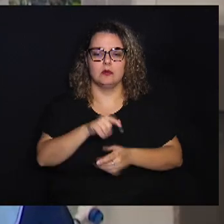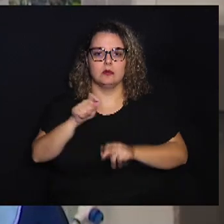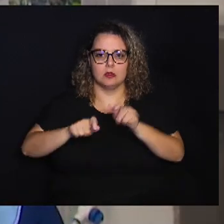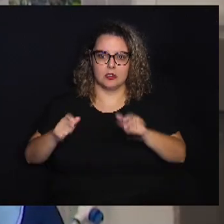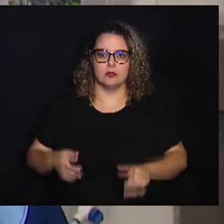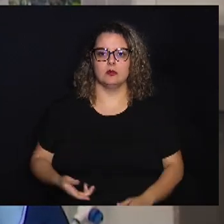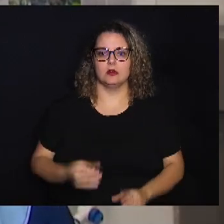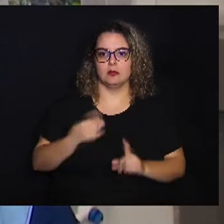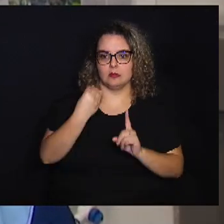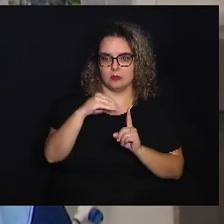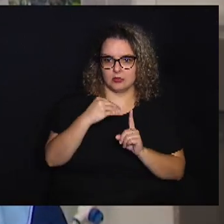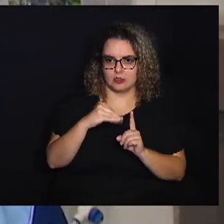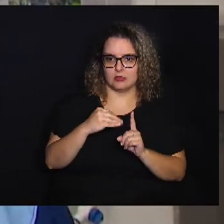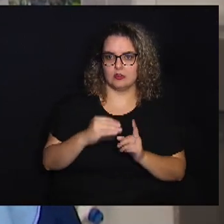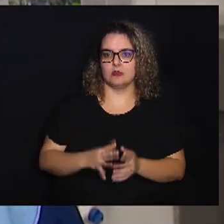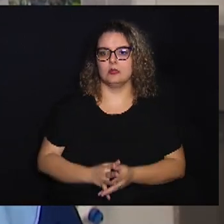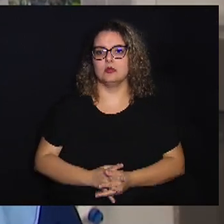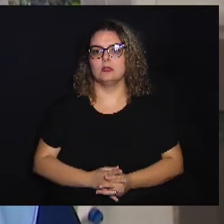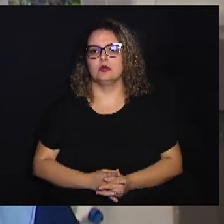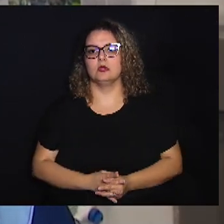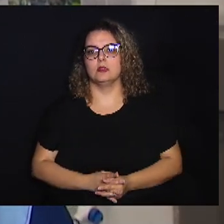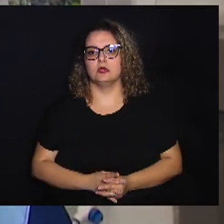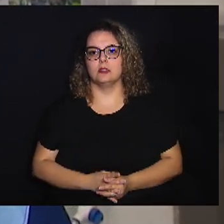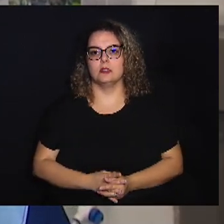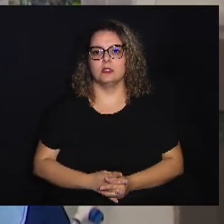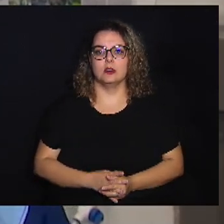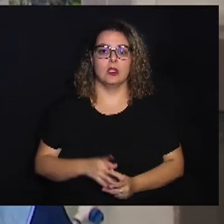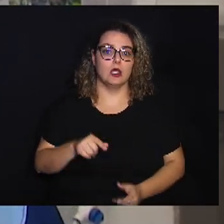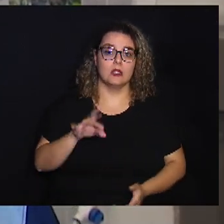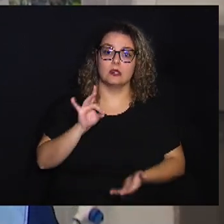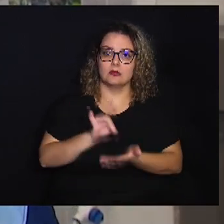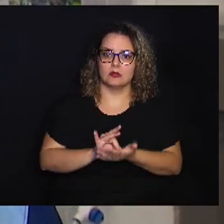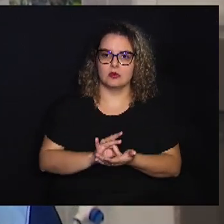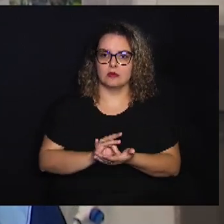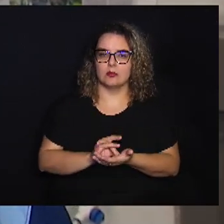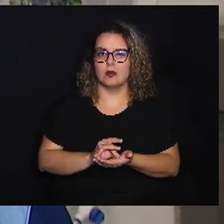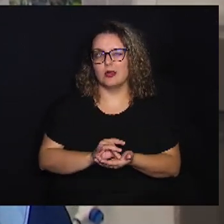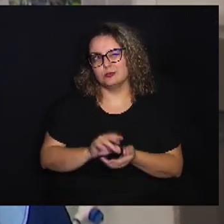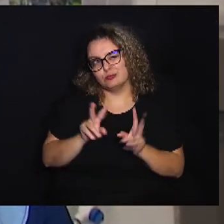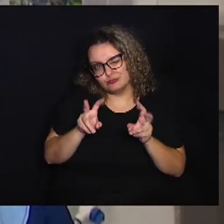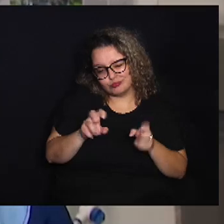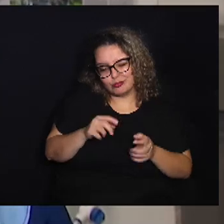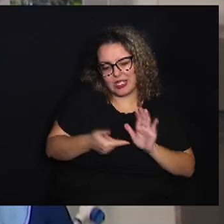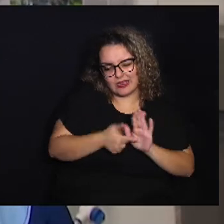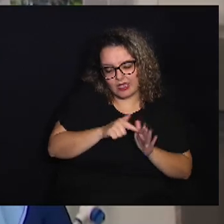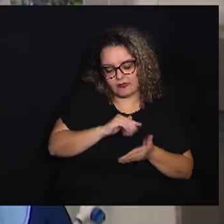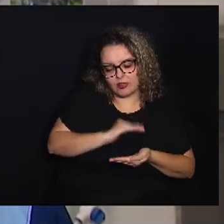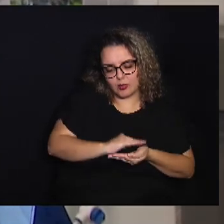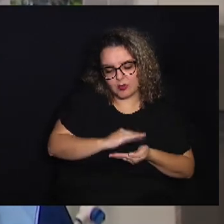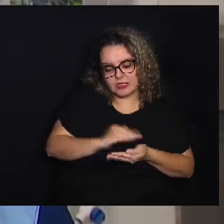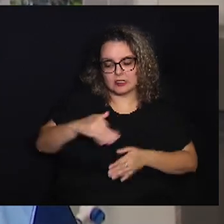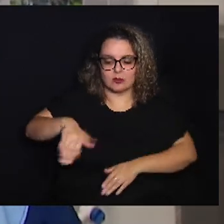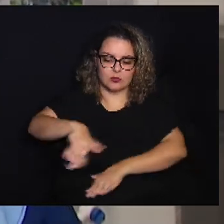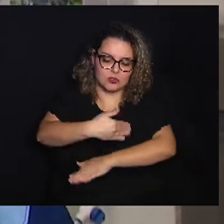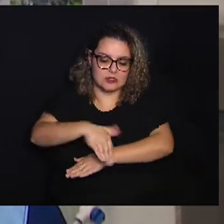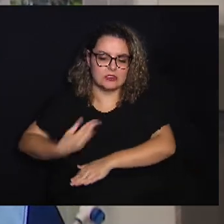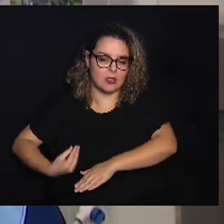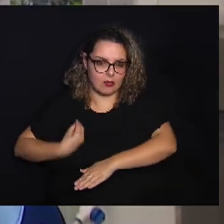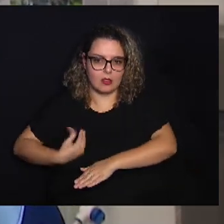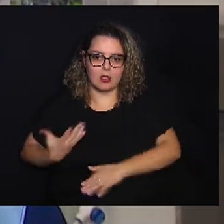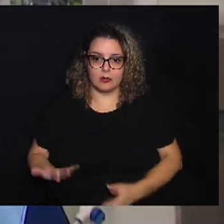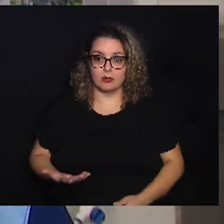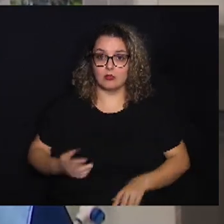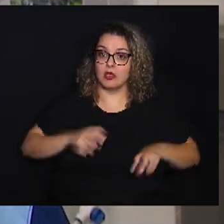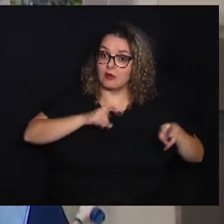em vulnerabilidade. Seria, na verdade, um poupa-tempo do morador de rua. Um espaço, uma